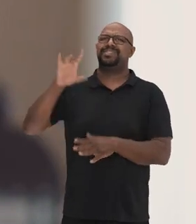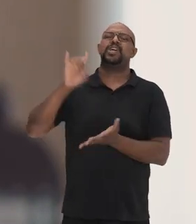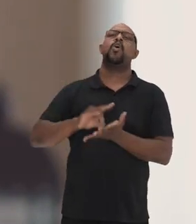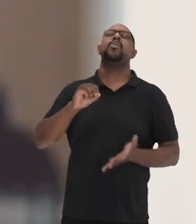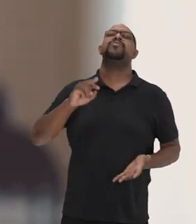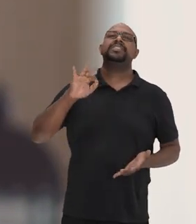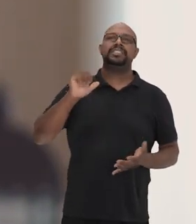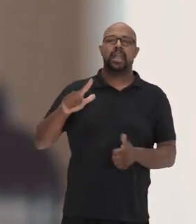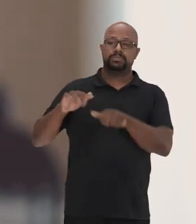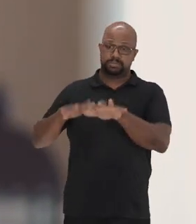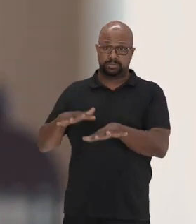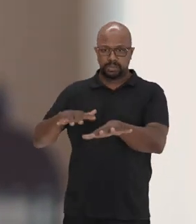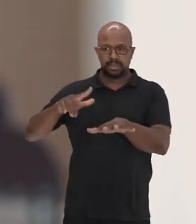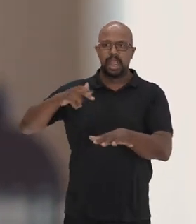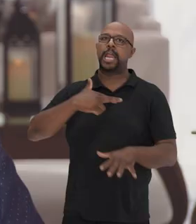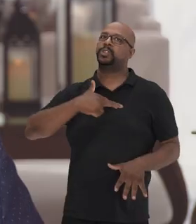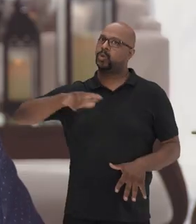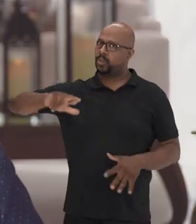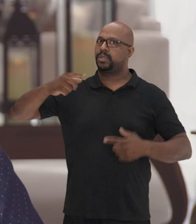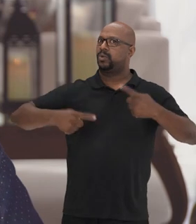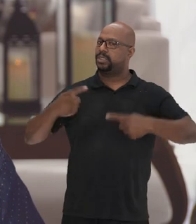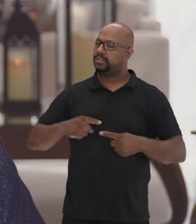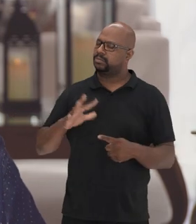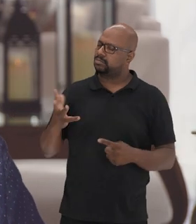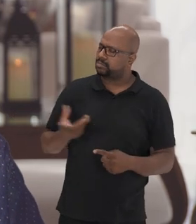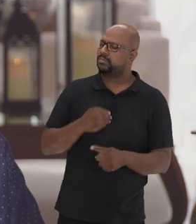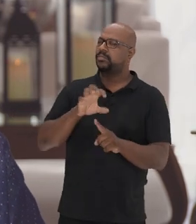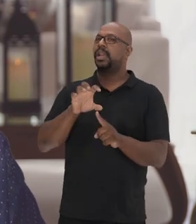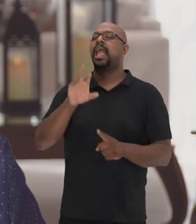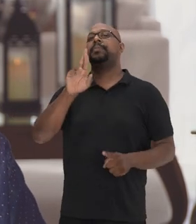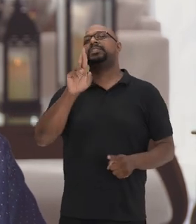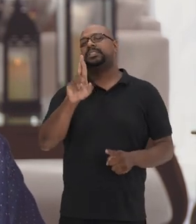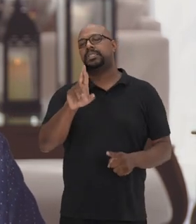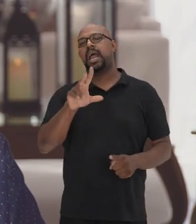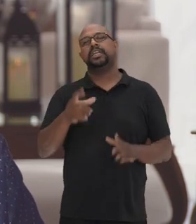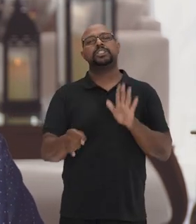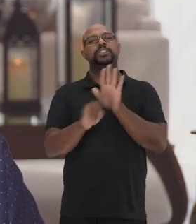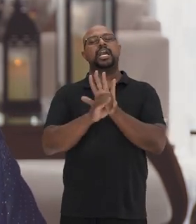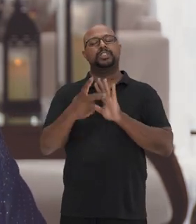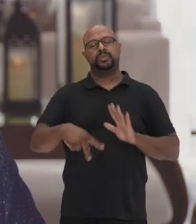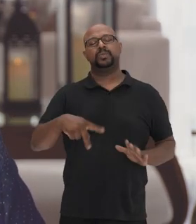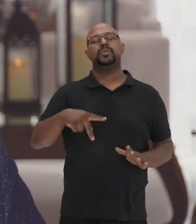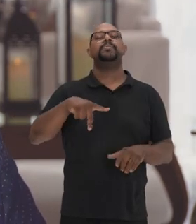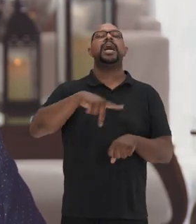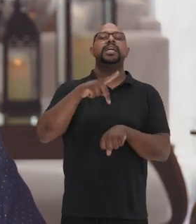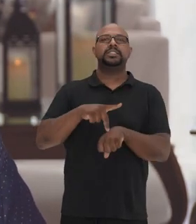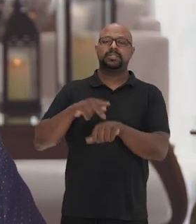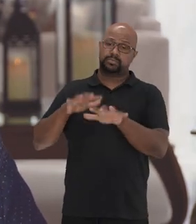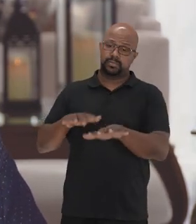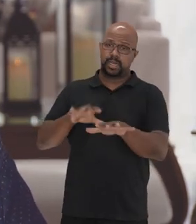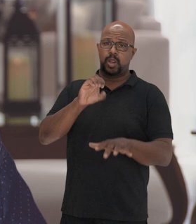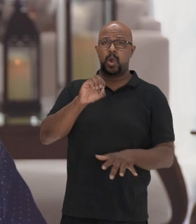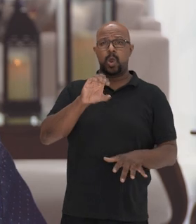um desfile de caráter religioso e político de representar a identidade do país e era a procissão de